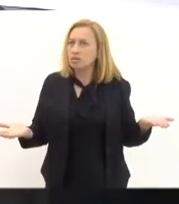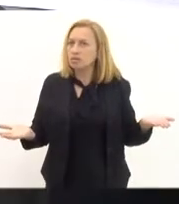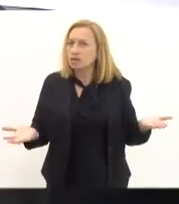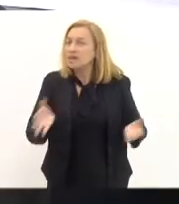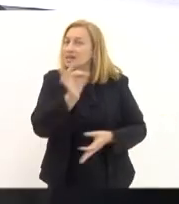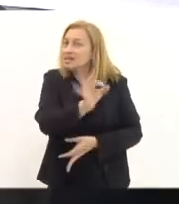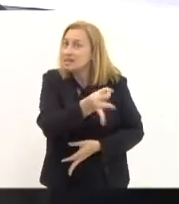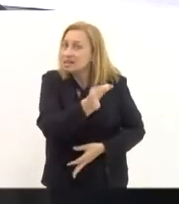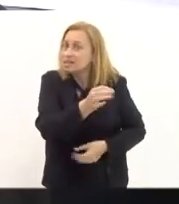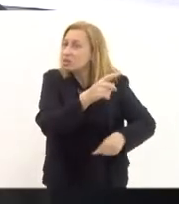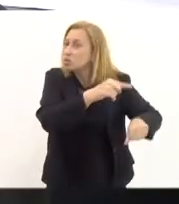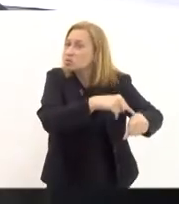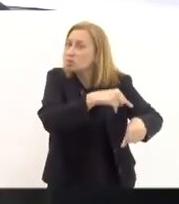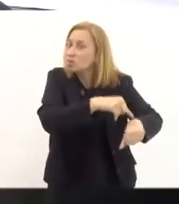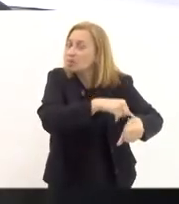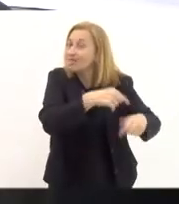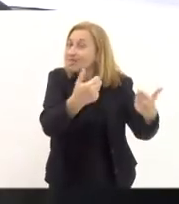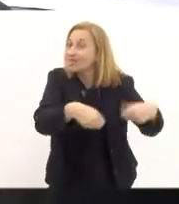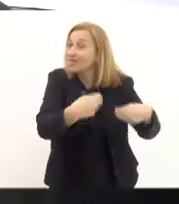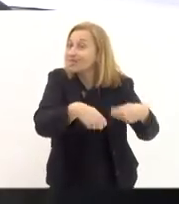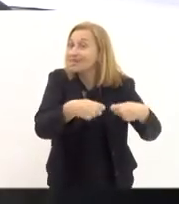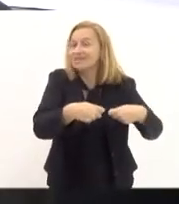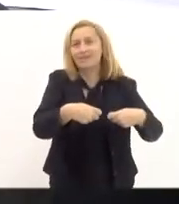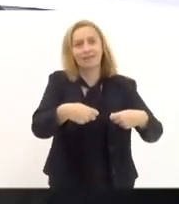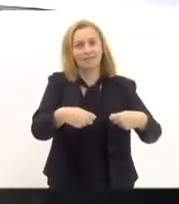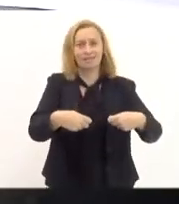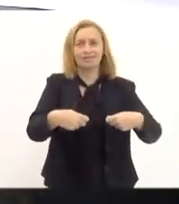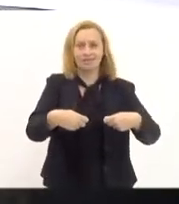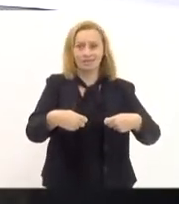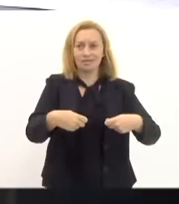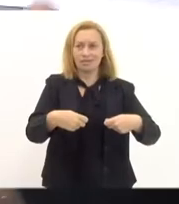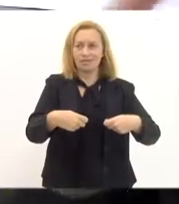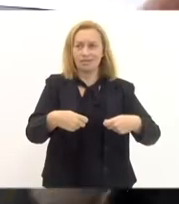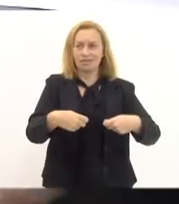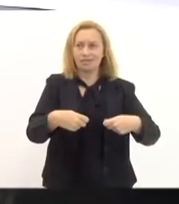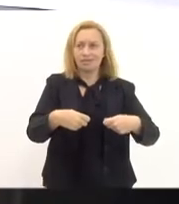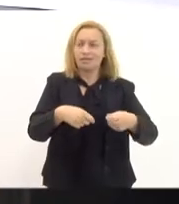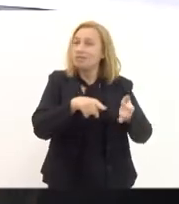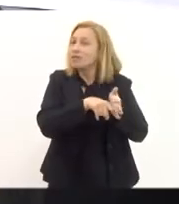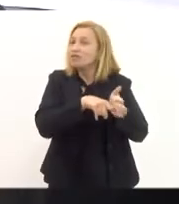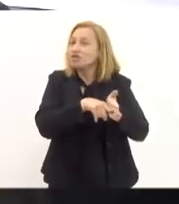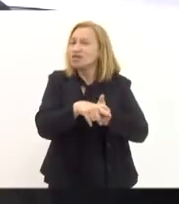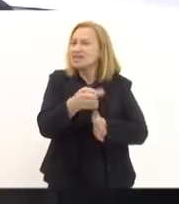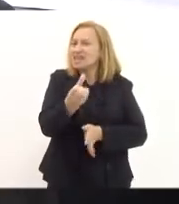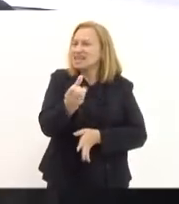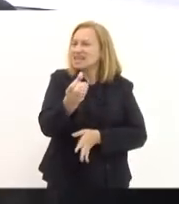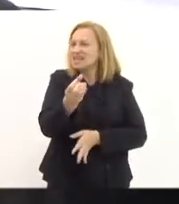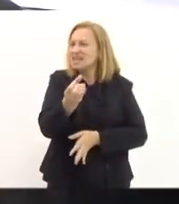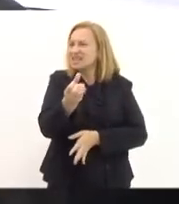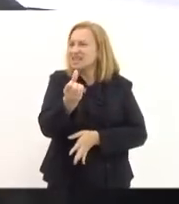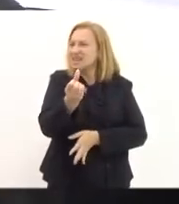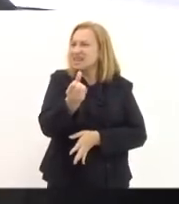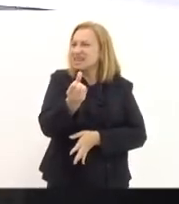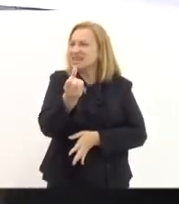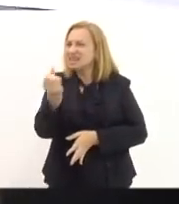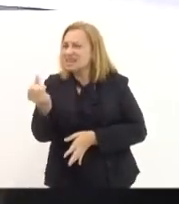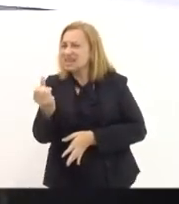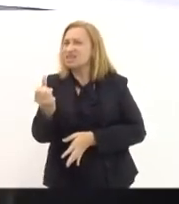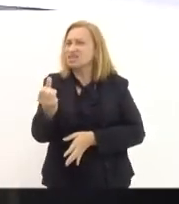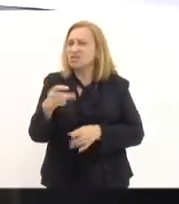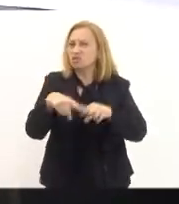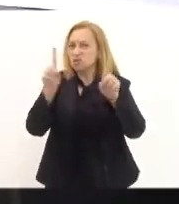exatamente naquele momento de carência e para fiscalizar sessenta e poucos anos sessenta e seis funcionários